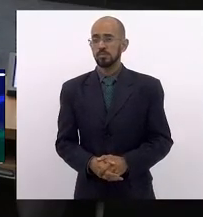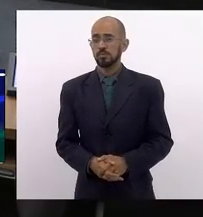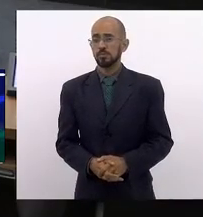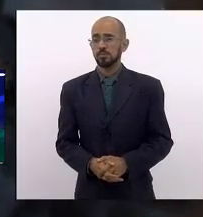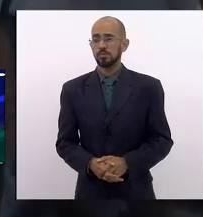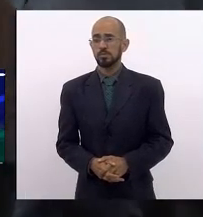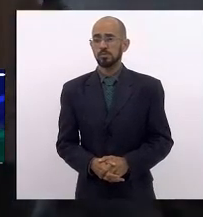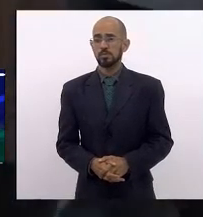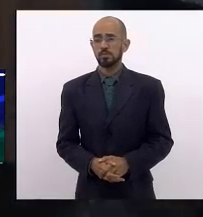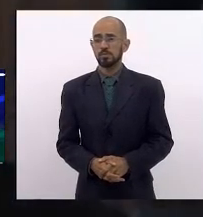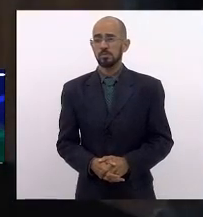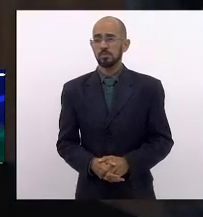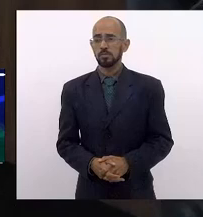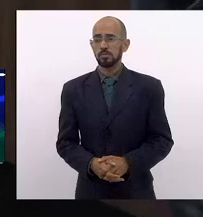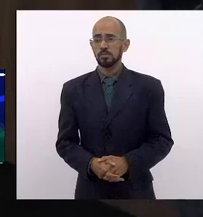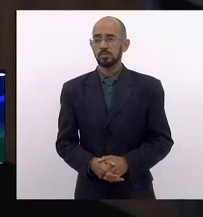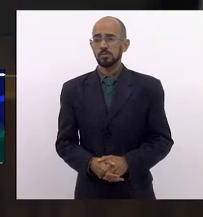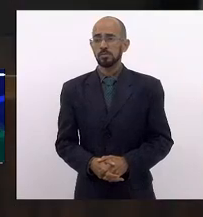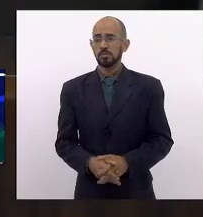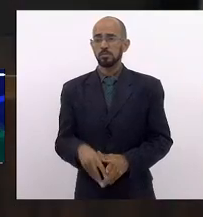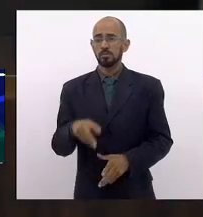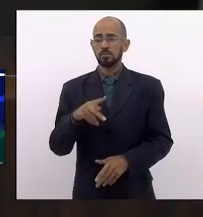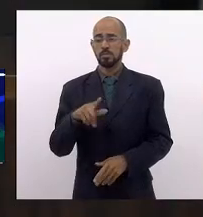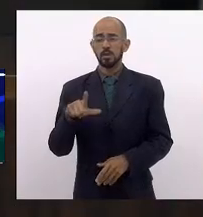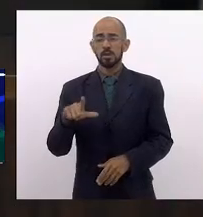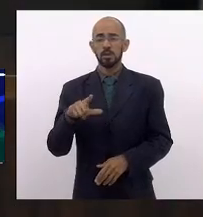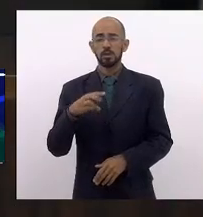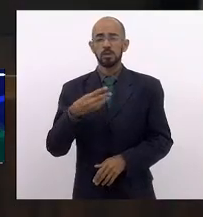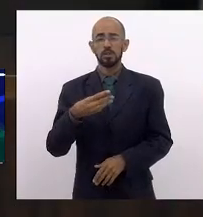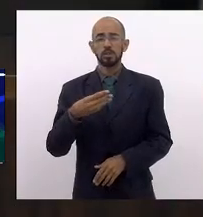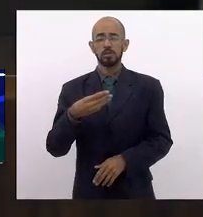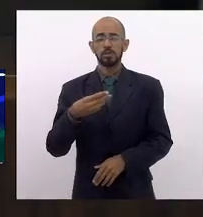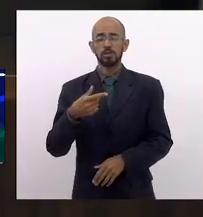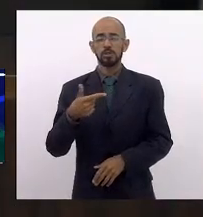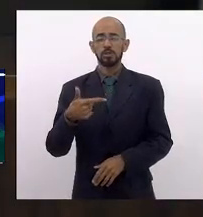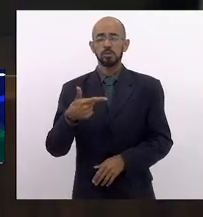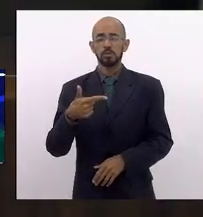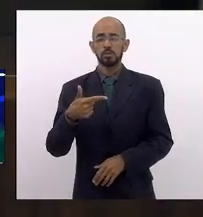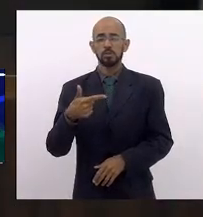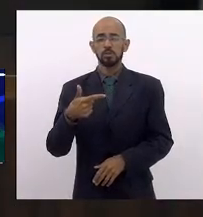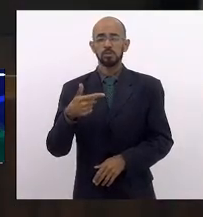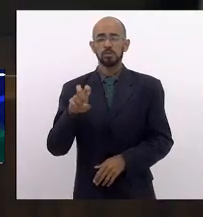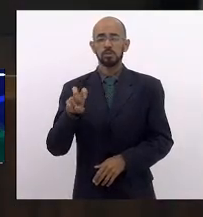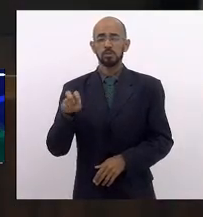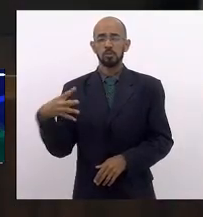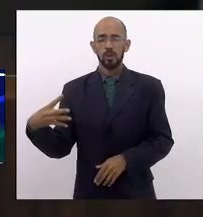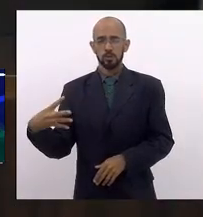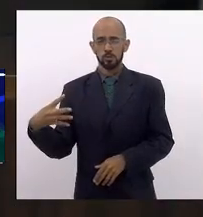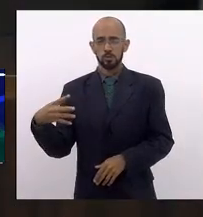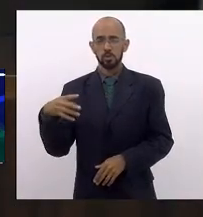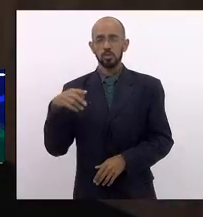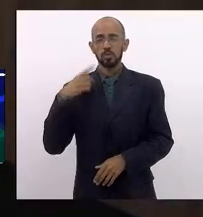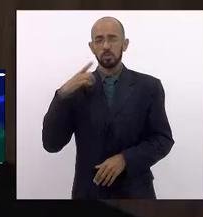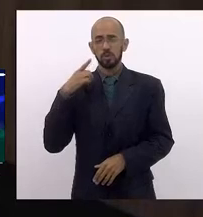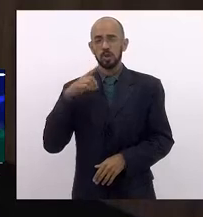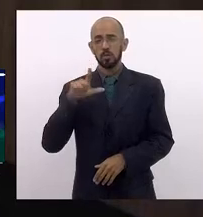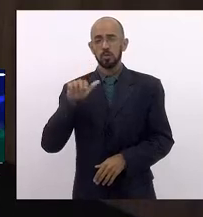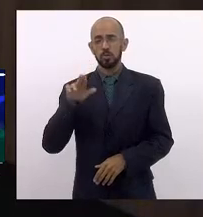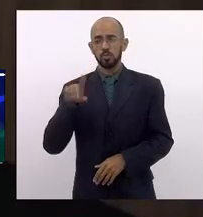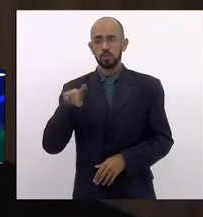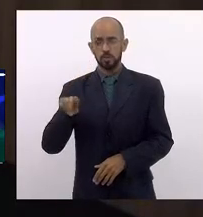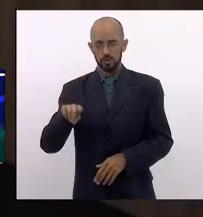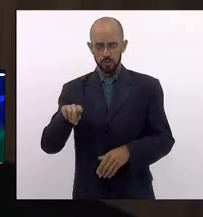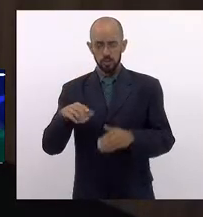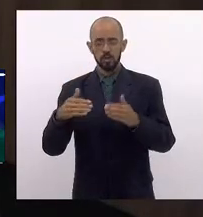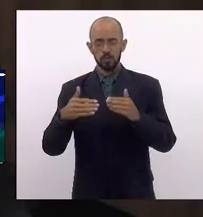projeto é presente mas já 3854 do deputado Luiz Martins vezes o